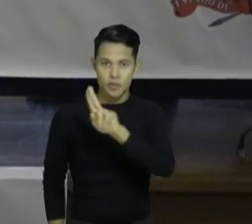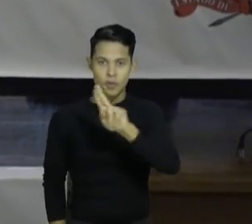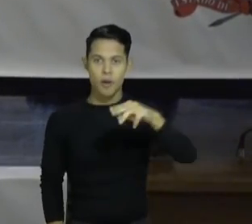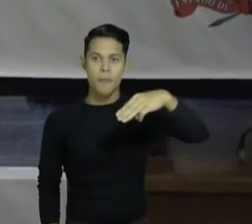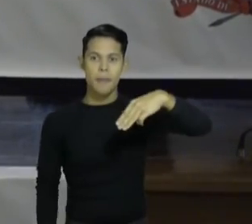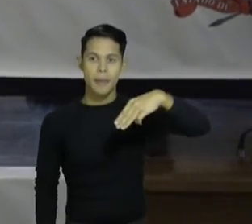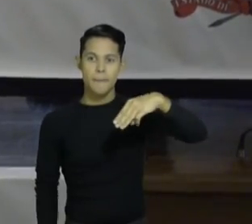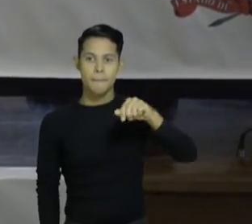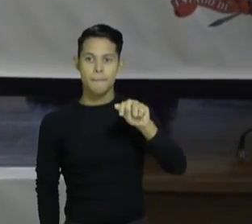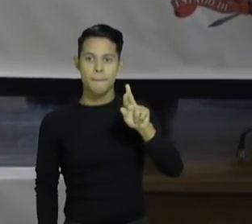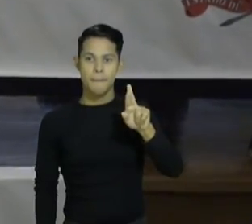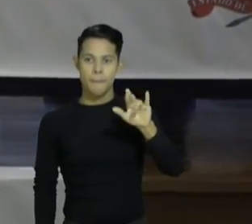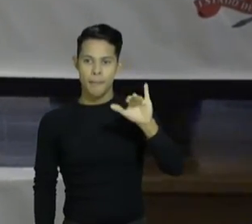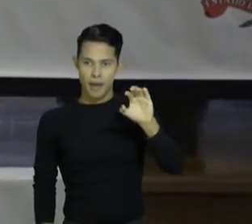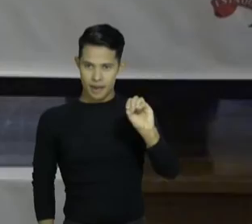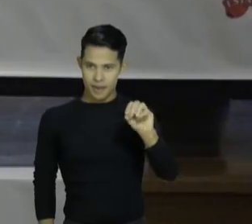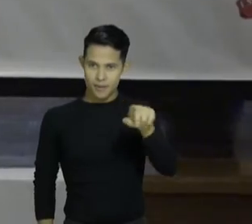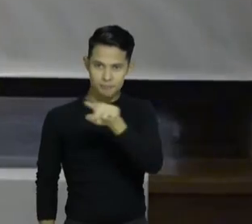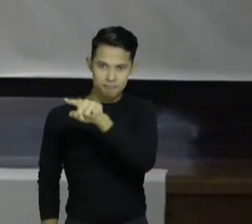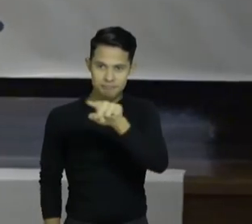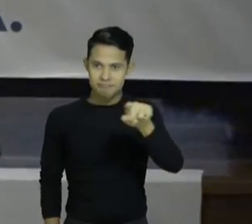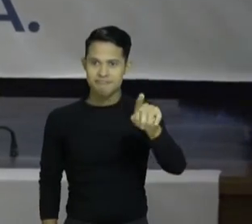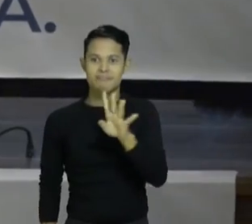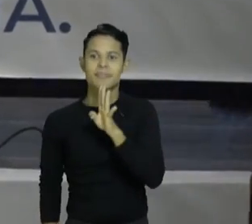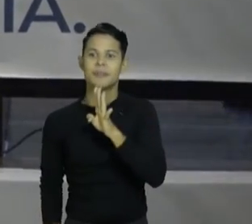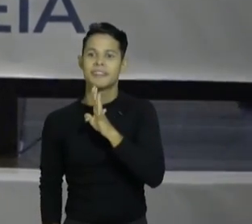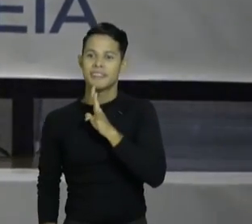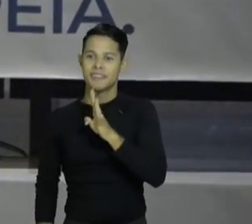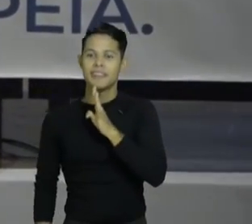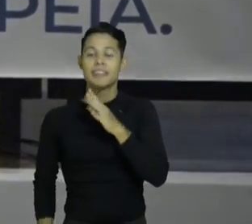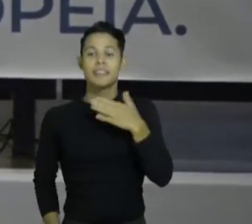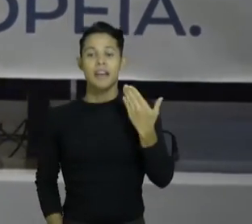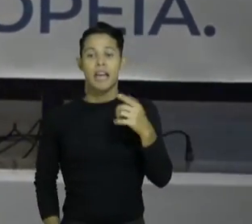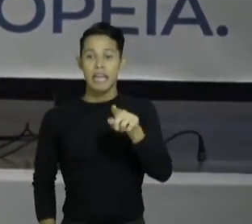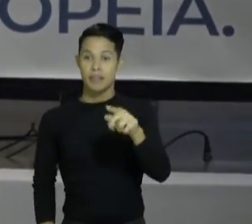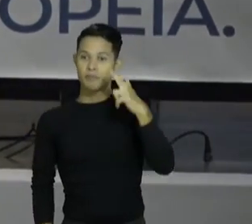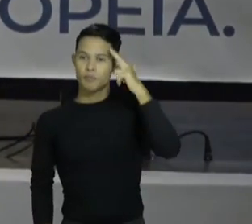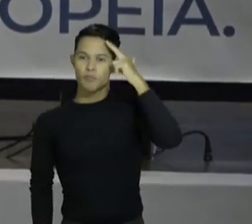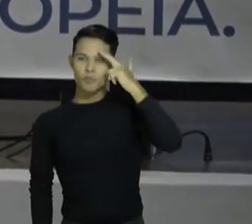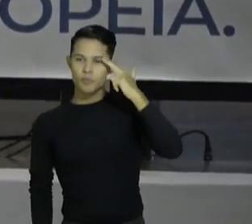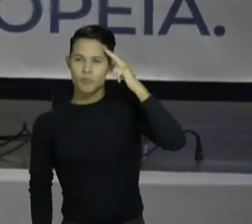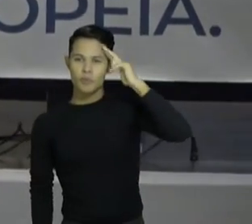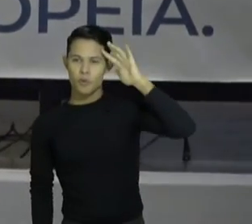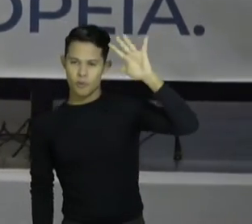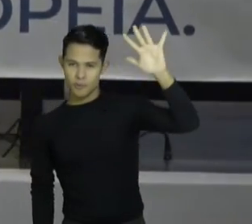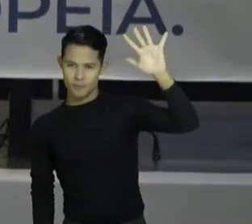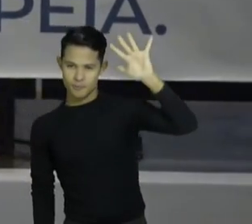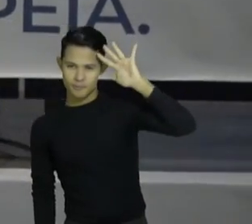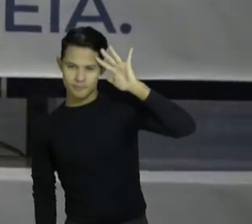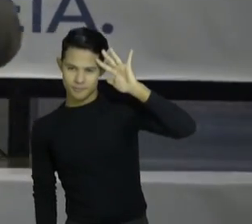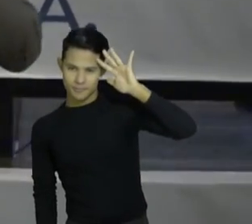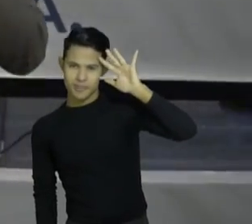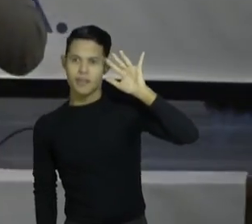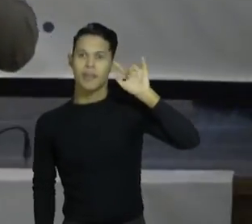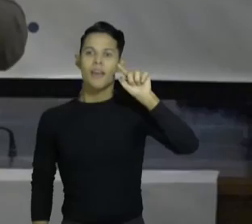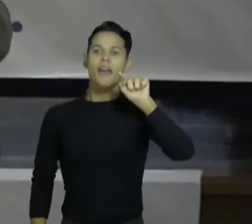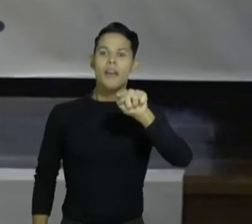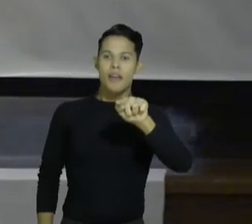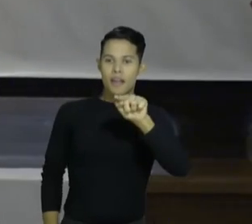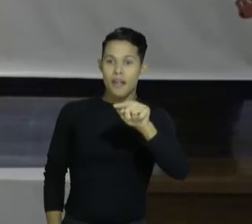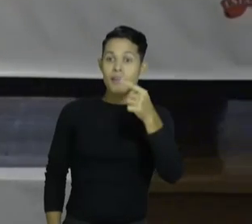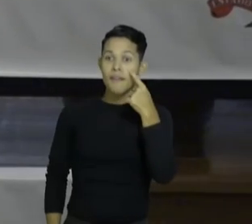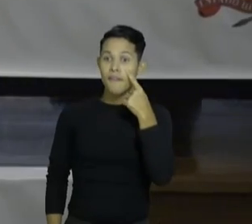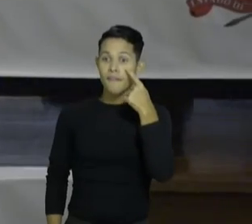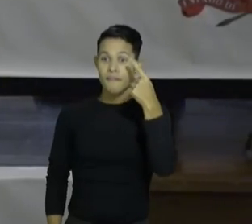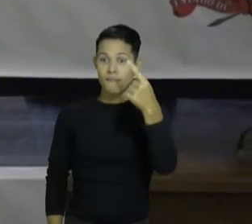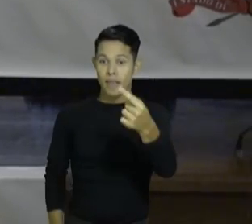mait conheceu bem vocês conheceram bem né ele tinha um sonho que ele iria ver o trem